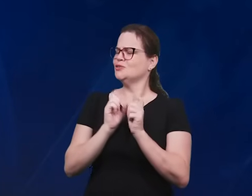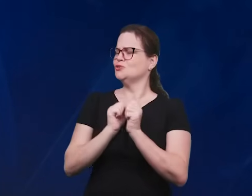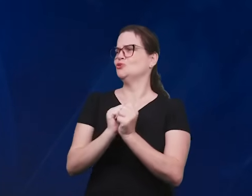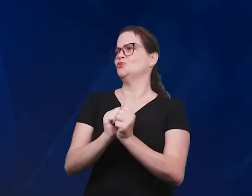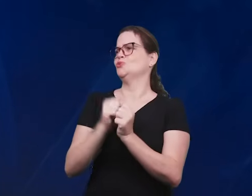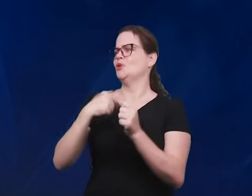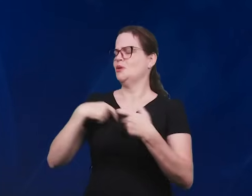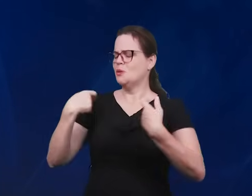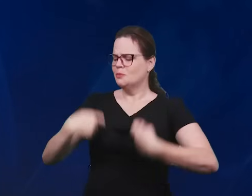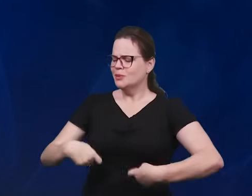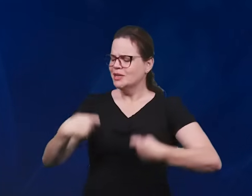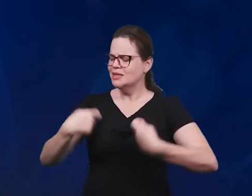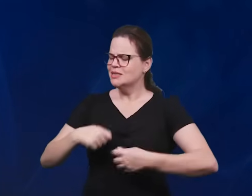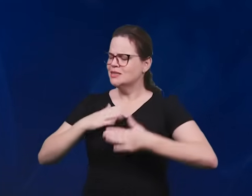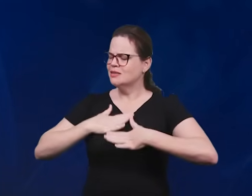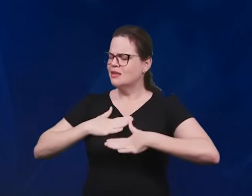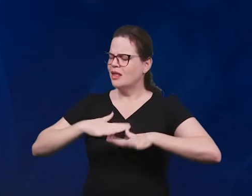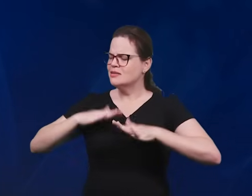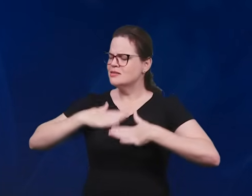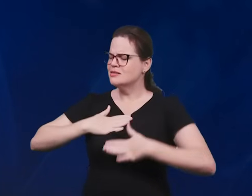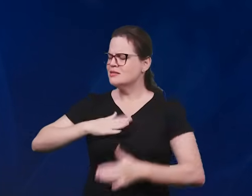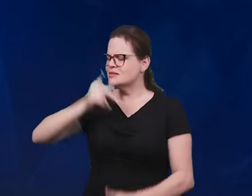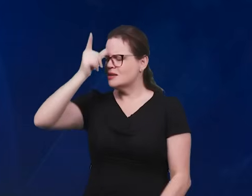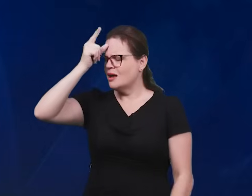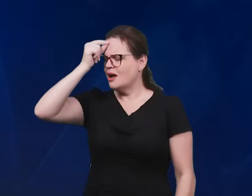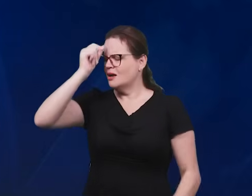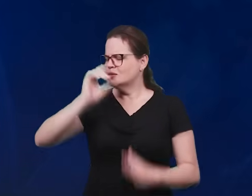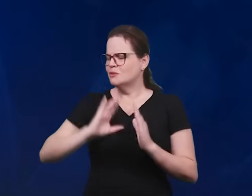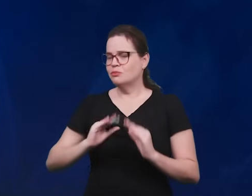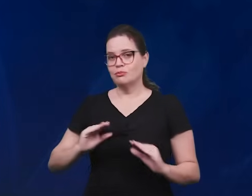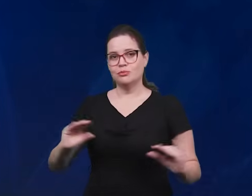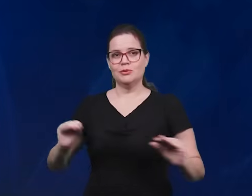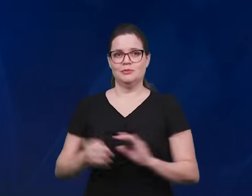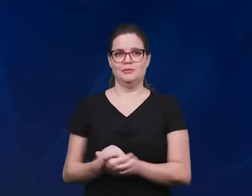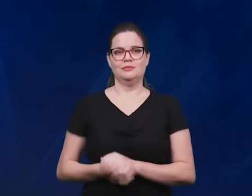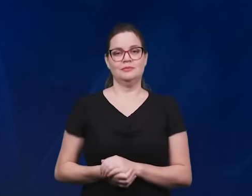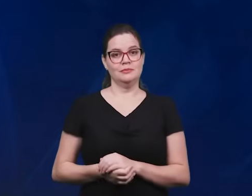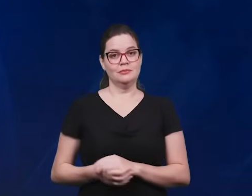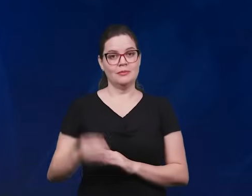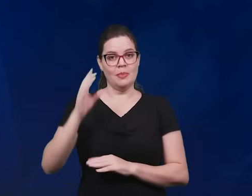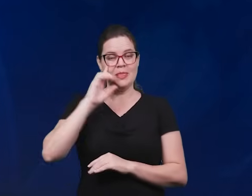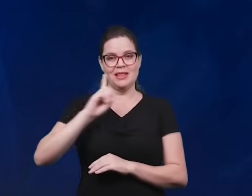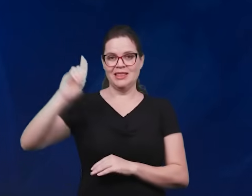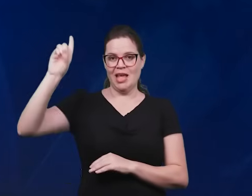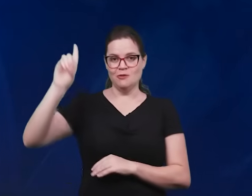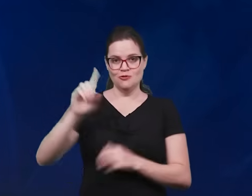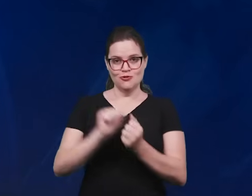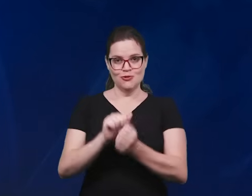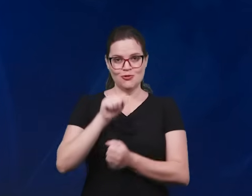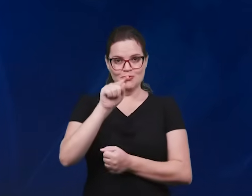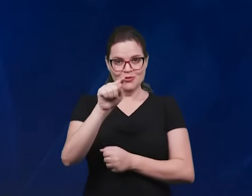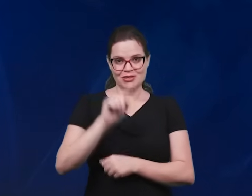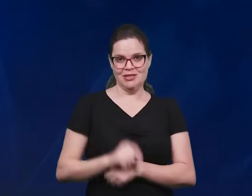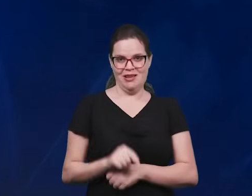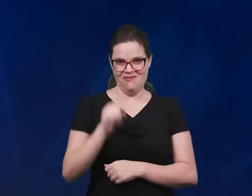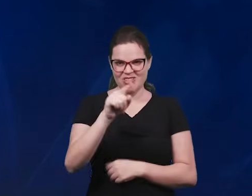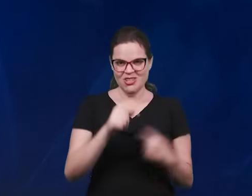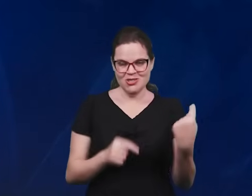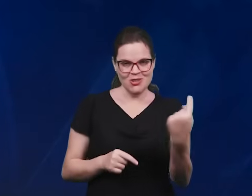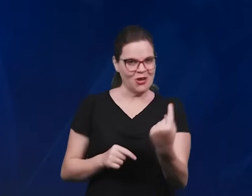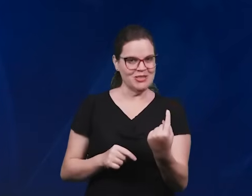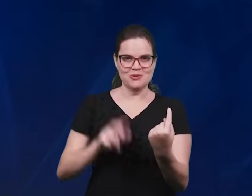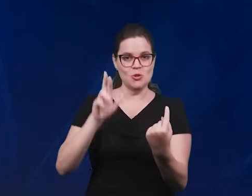Eu preciso do teu descanso. Com Deus, você não estará sozinho, não